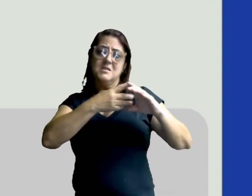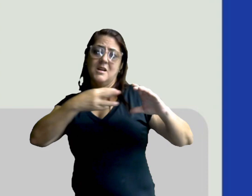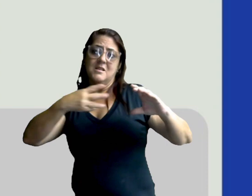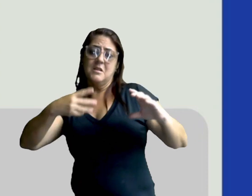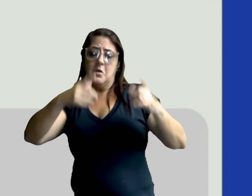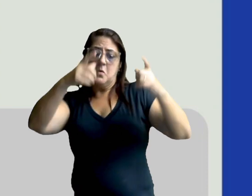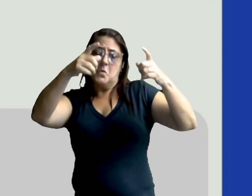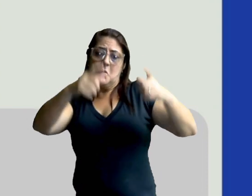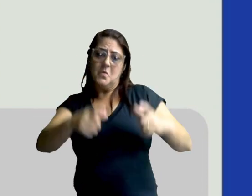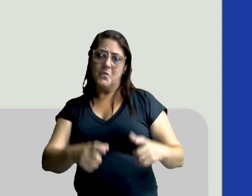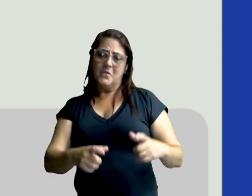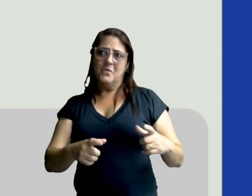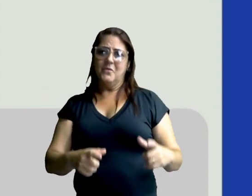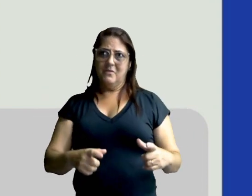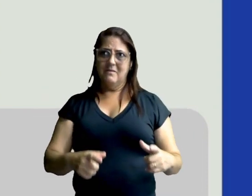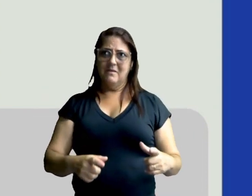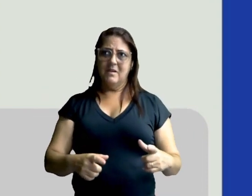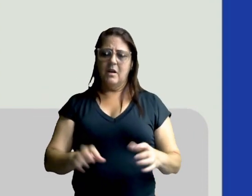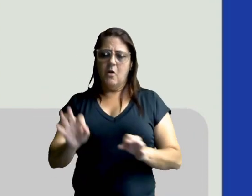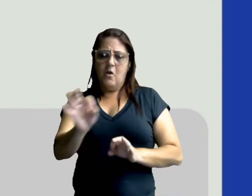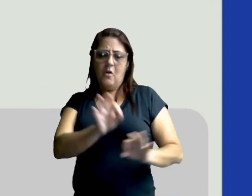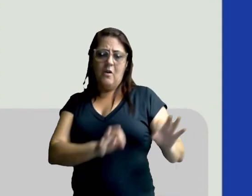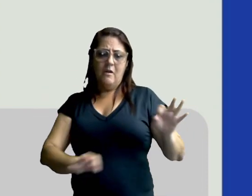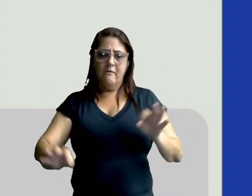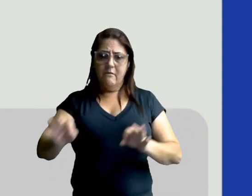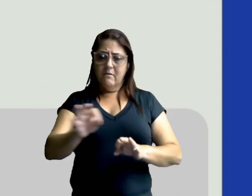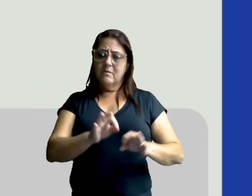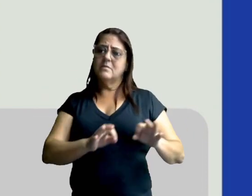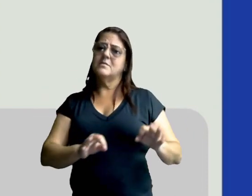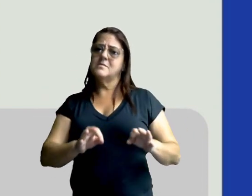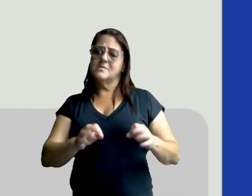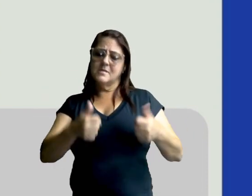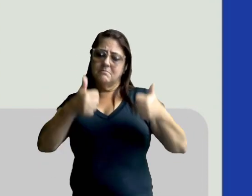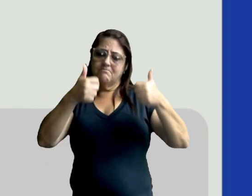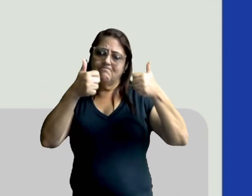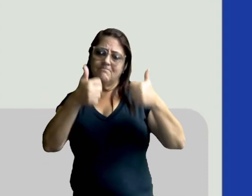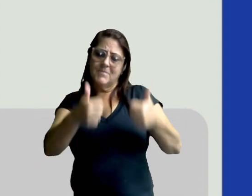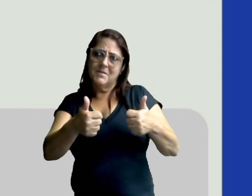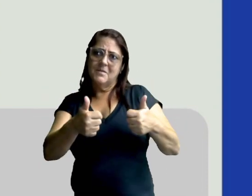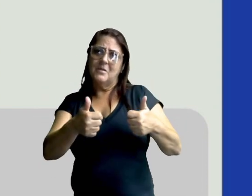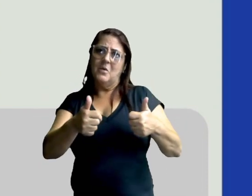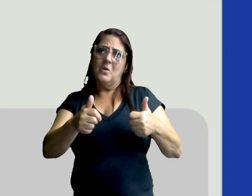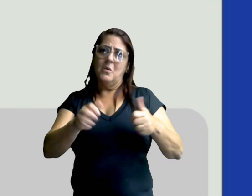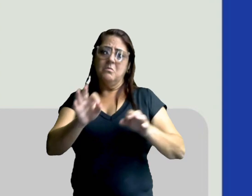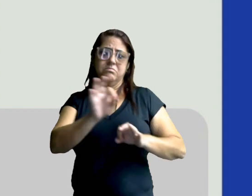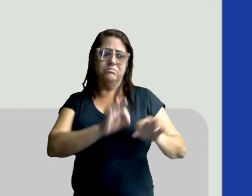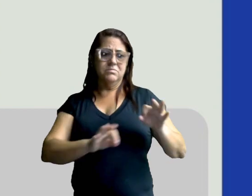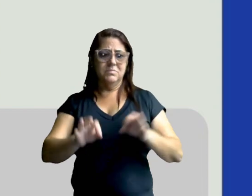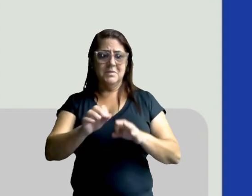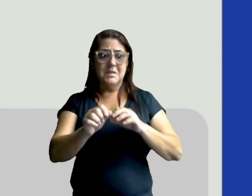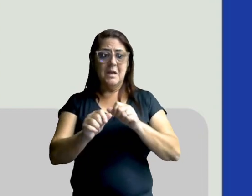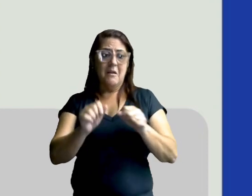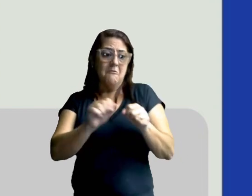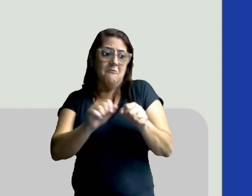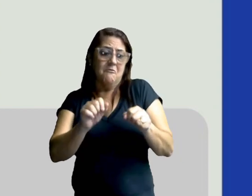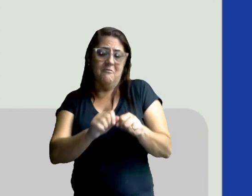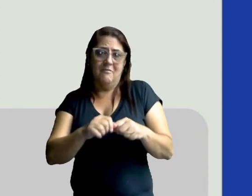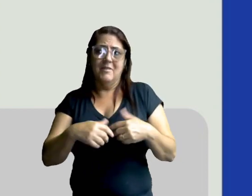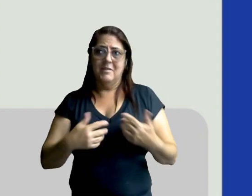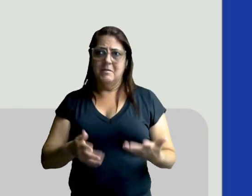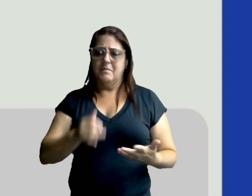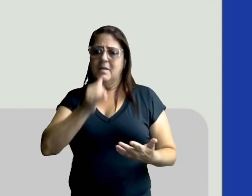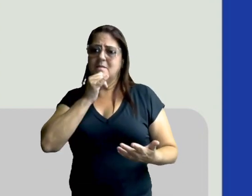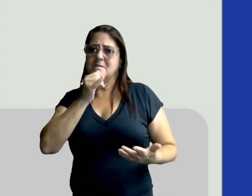características do ambiente e planejar bem as alterações que serão feitas, né?